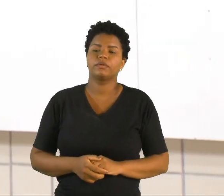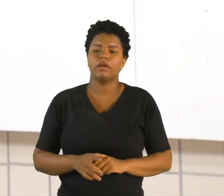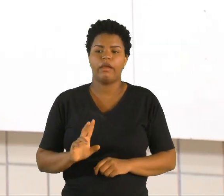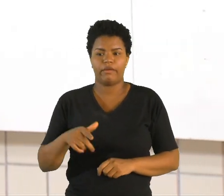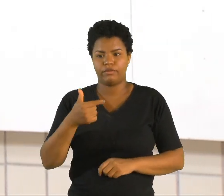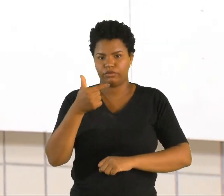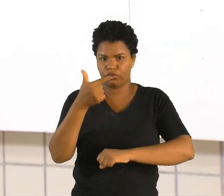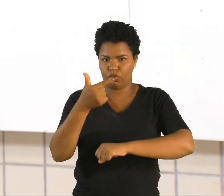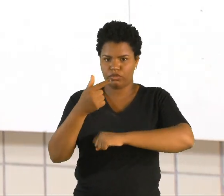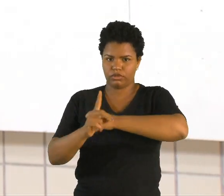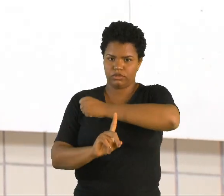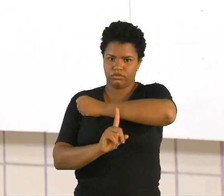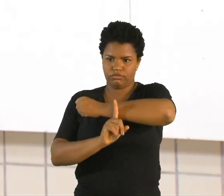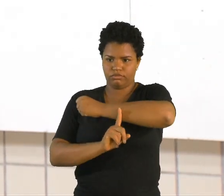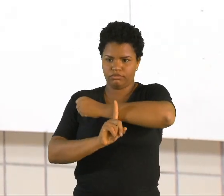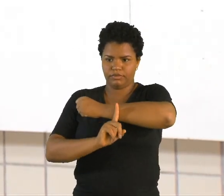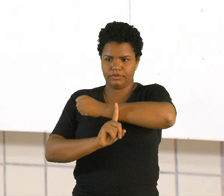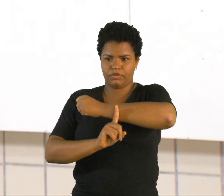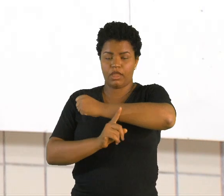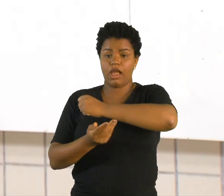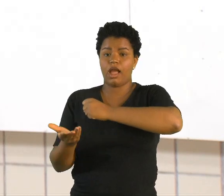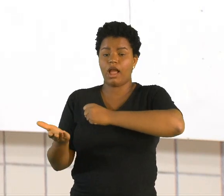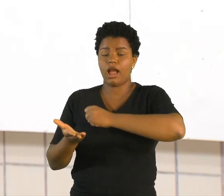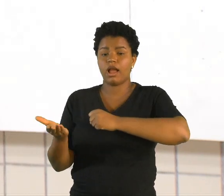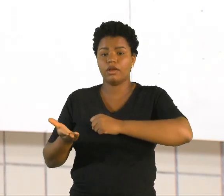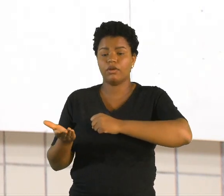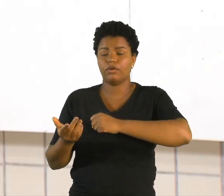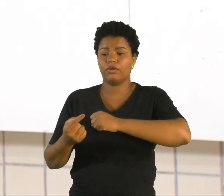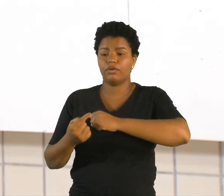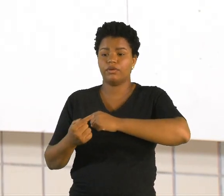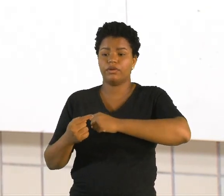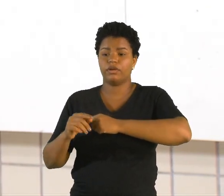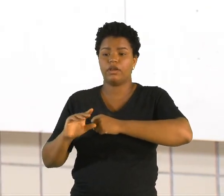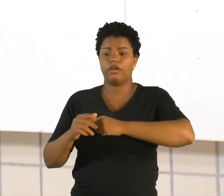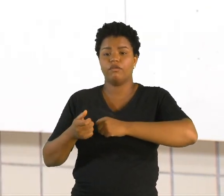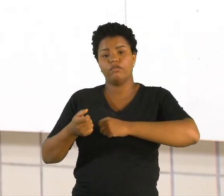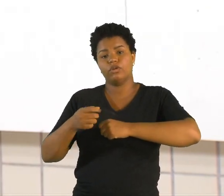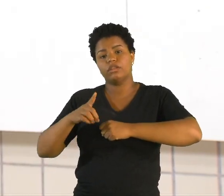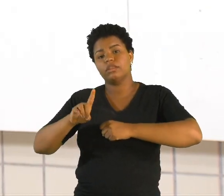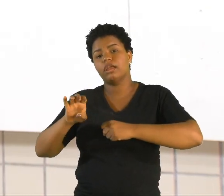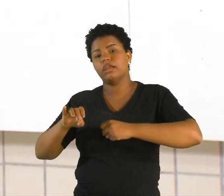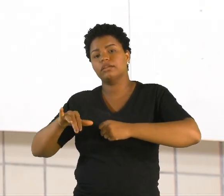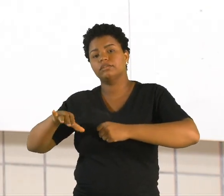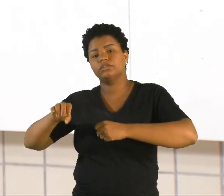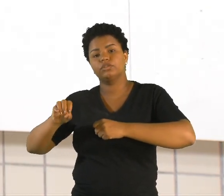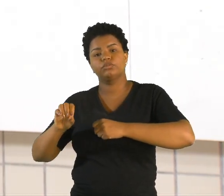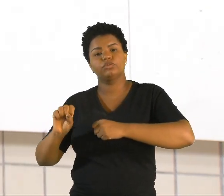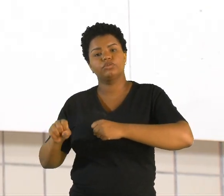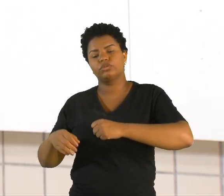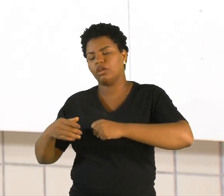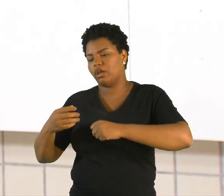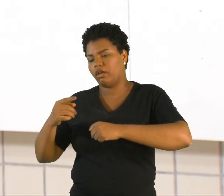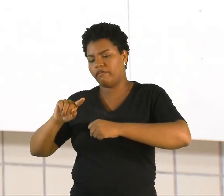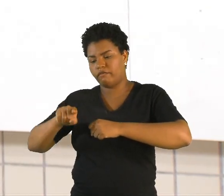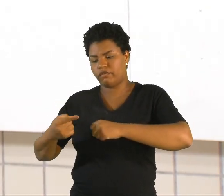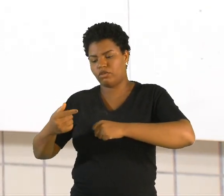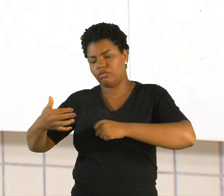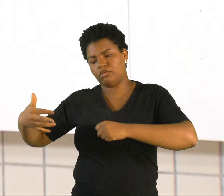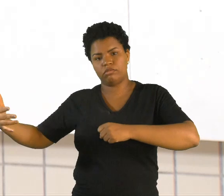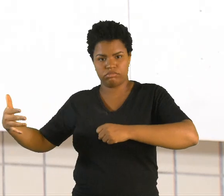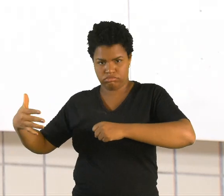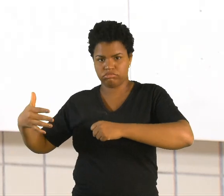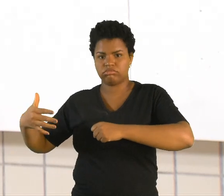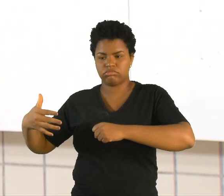eu sei que é aqui o 2. E agora eu vou para os décimos, o que vem depois da vírgula. O que vem depois da